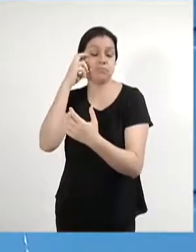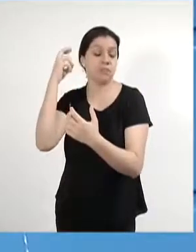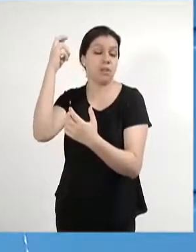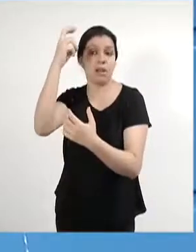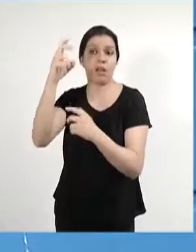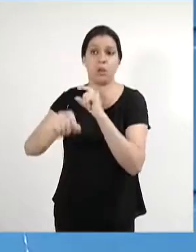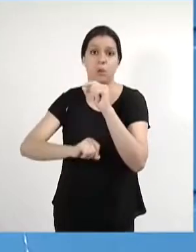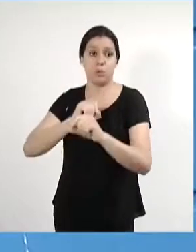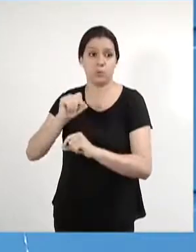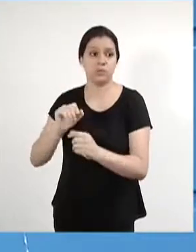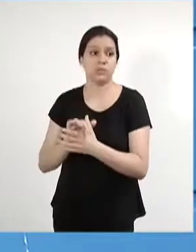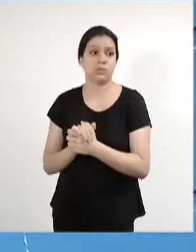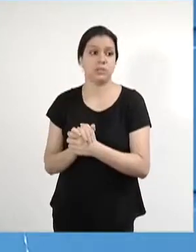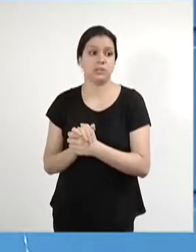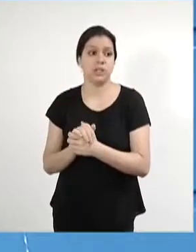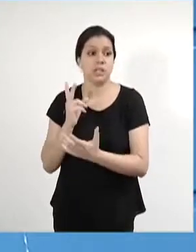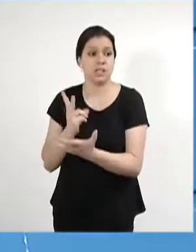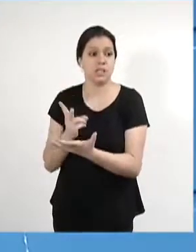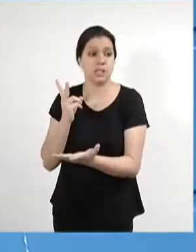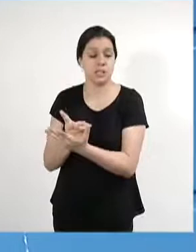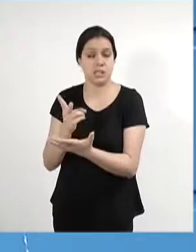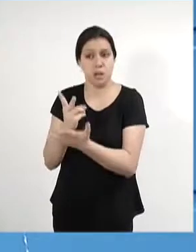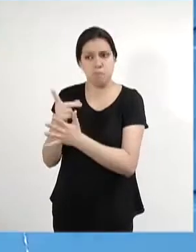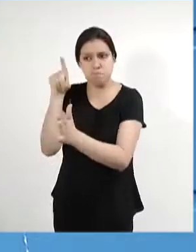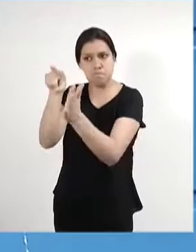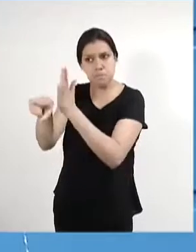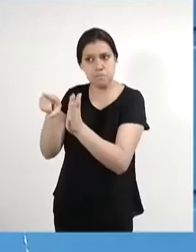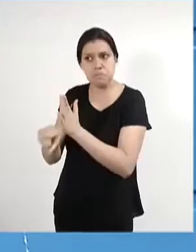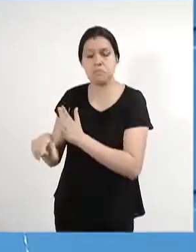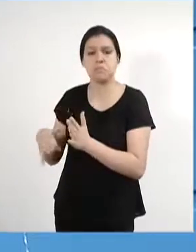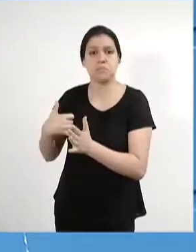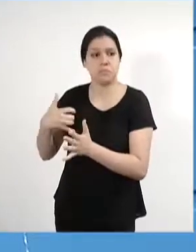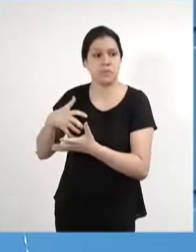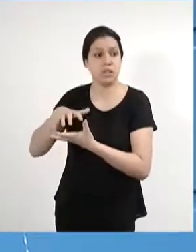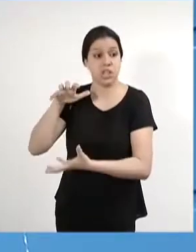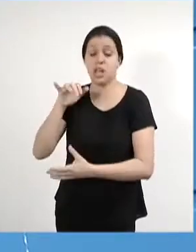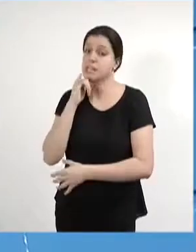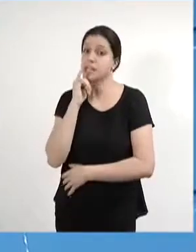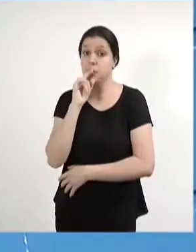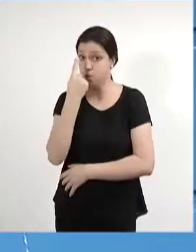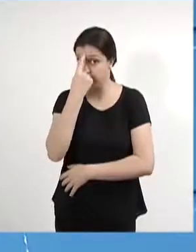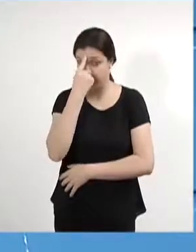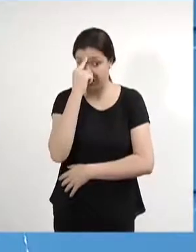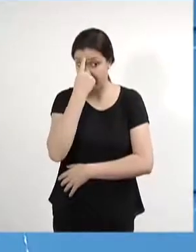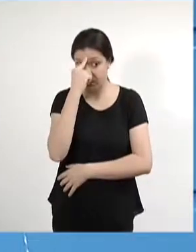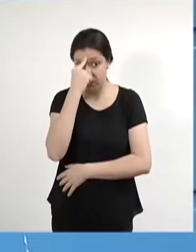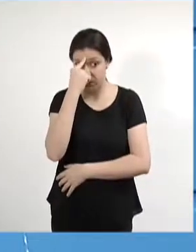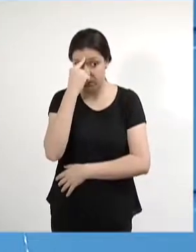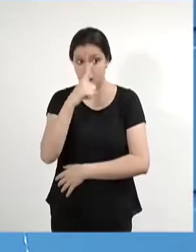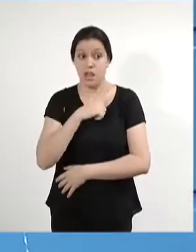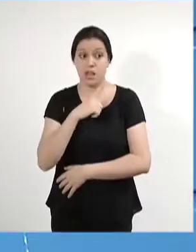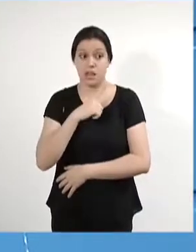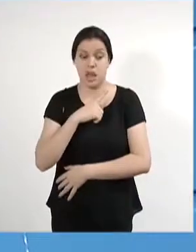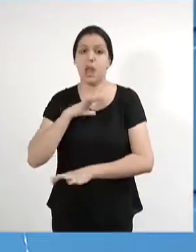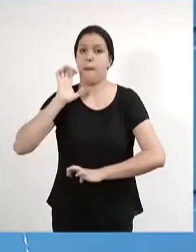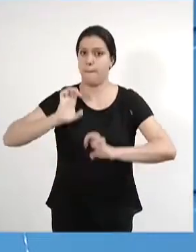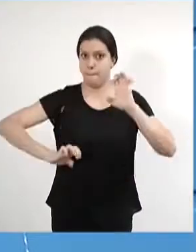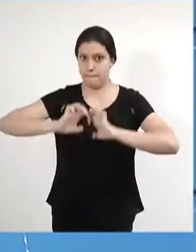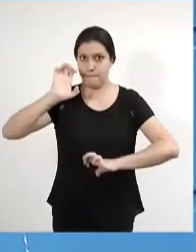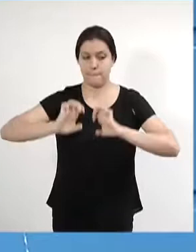culturalmente, ele é sempre consultado. Na Índia, por exemplo, mesmo os grandes